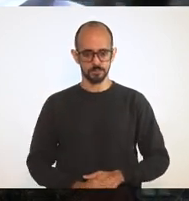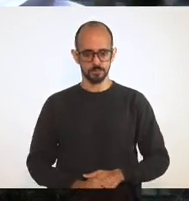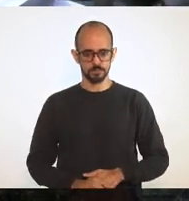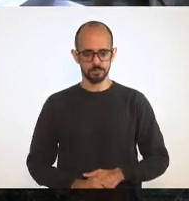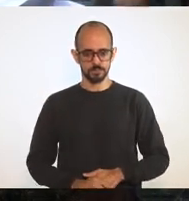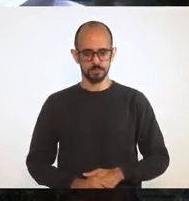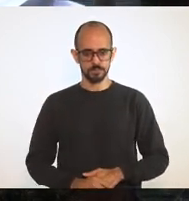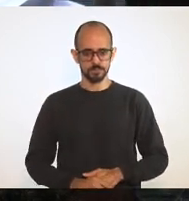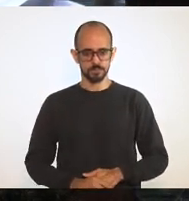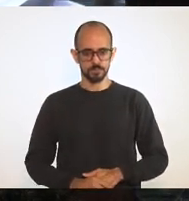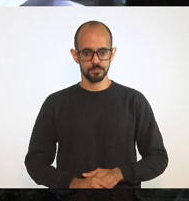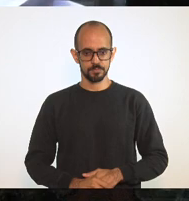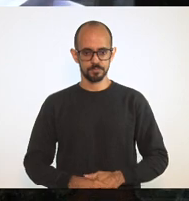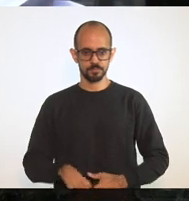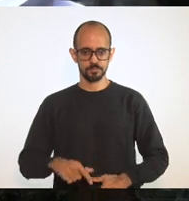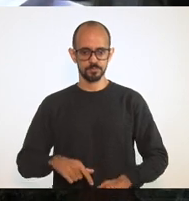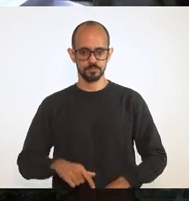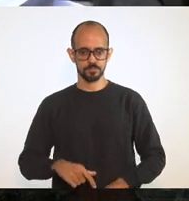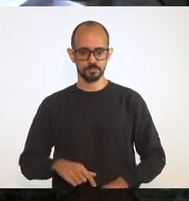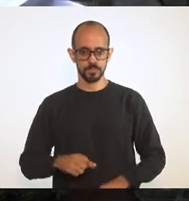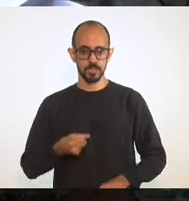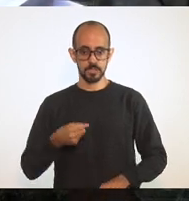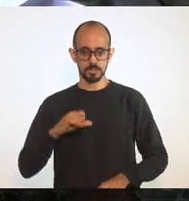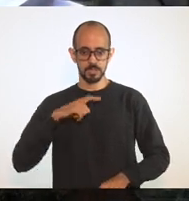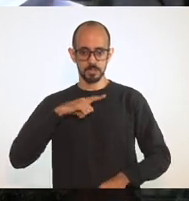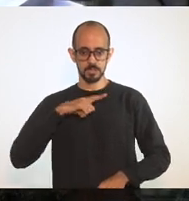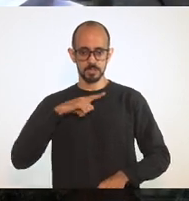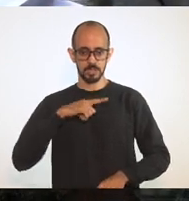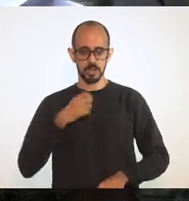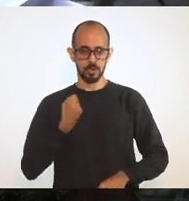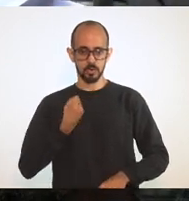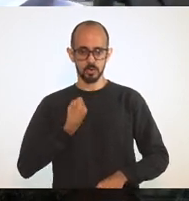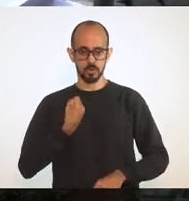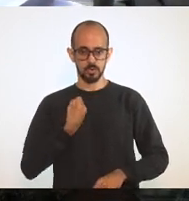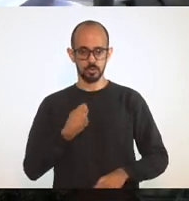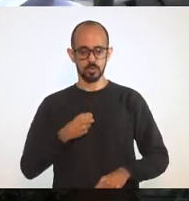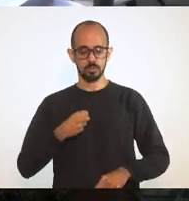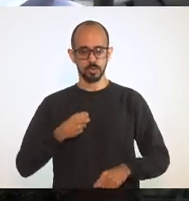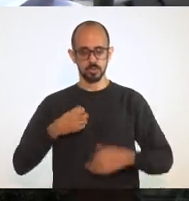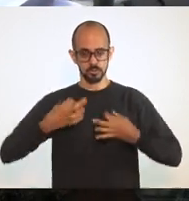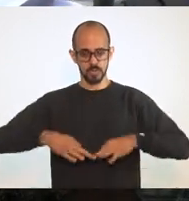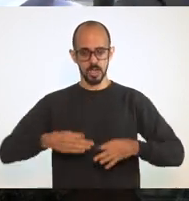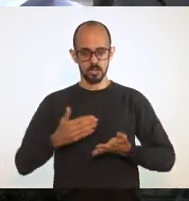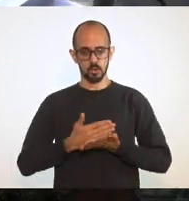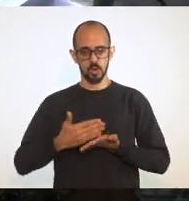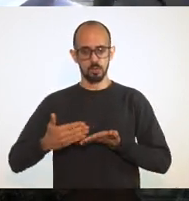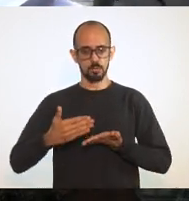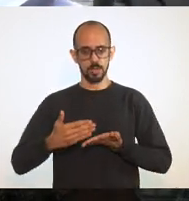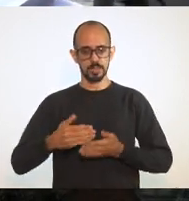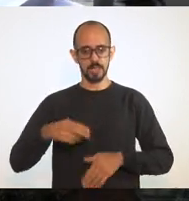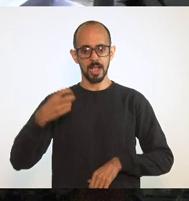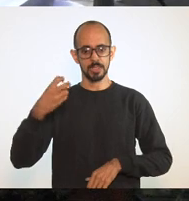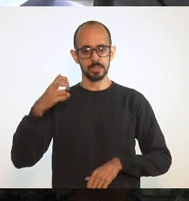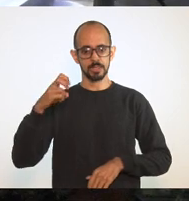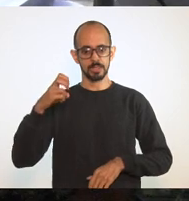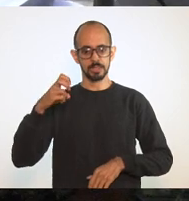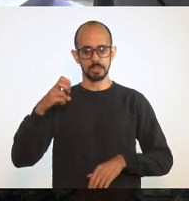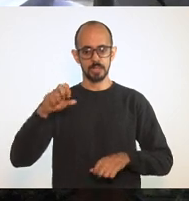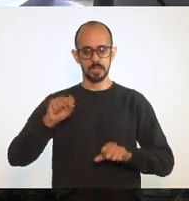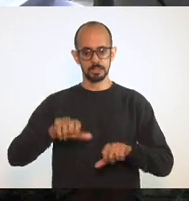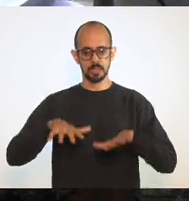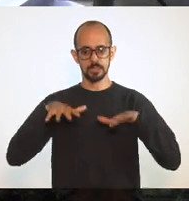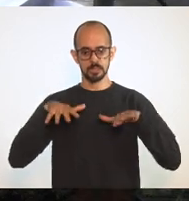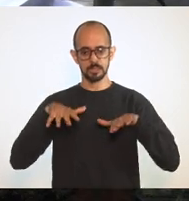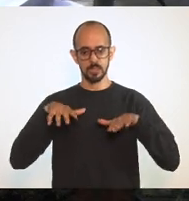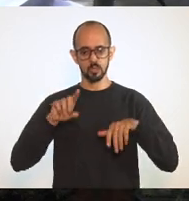Havendo número legal sobre a proteção de Deus, iniciamos os nossos trabalhos. Está aberta a quinta sessão extraordinária